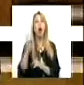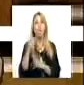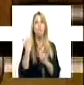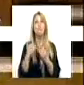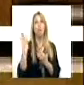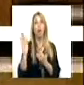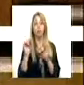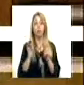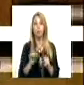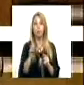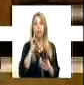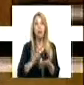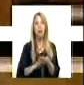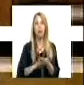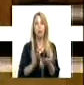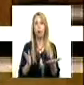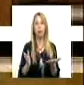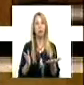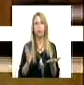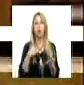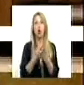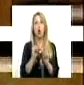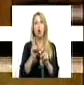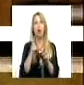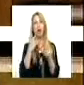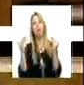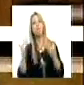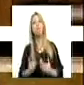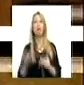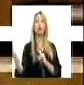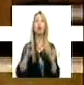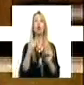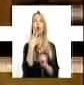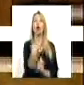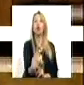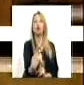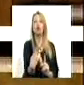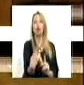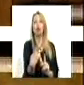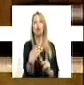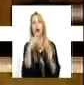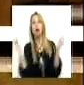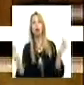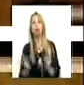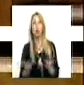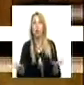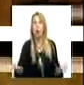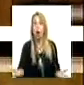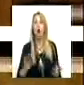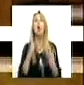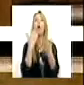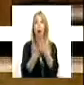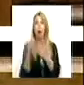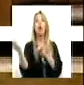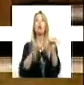esse fator não teve resultado na diminuição do transporte individual. O que gerou diminuição do uso do transporte